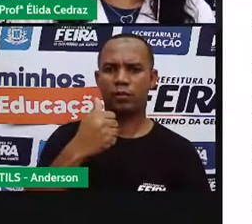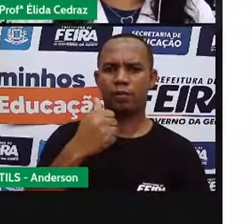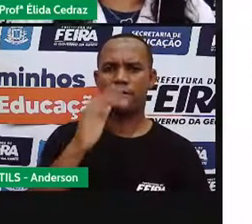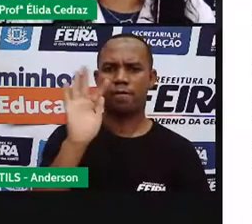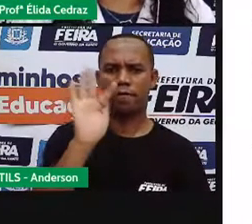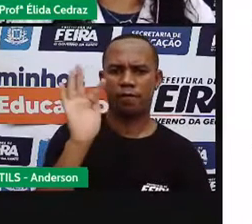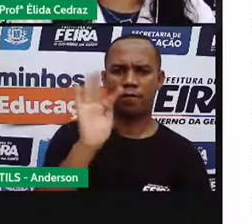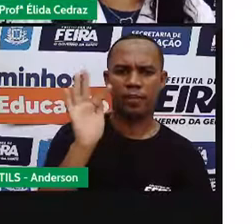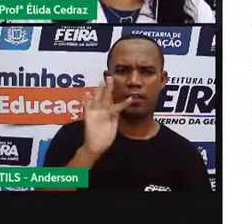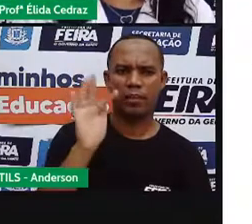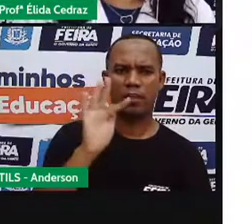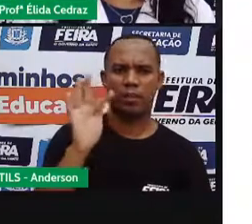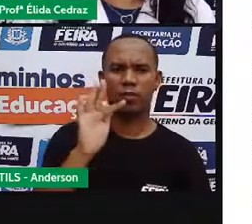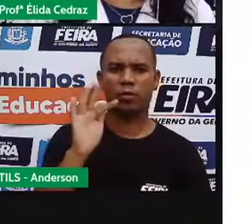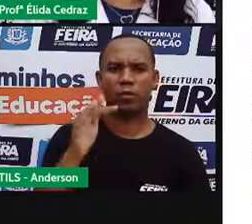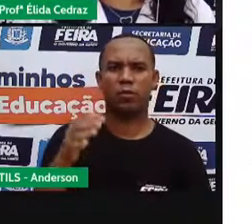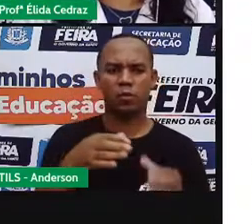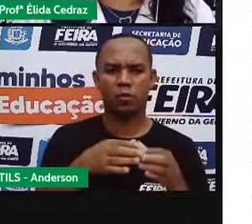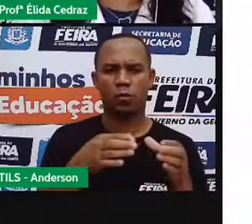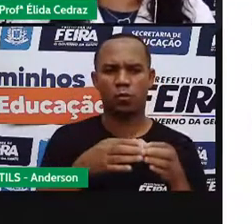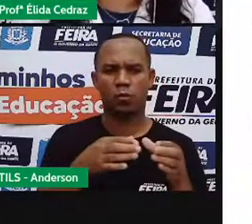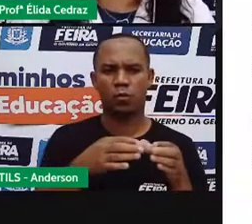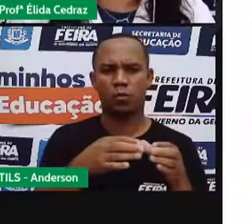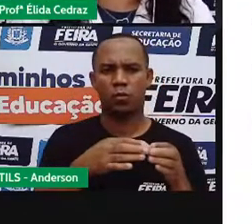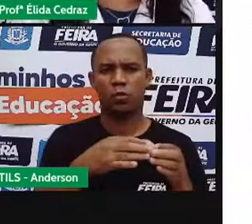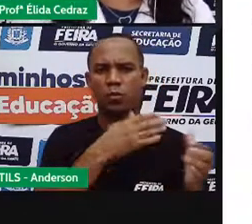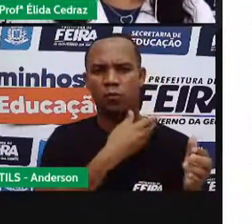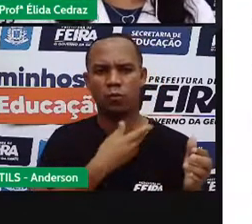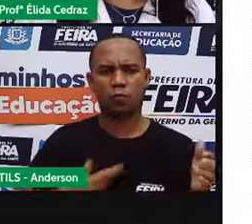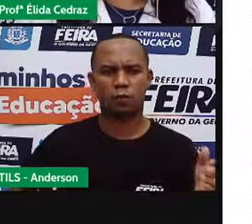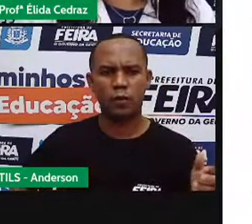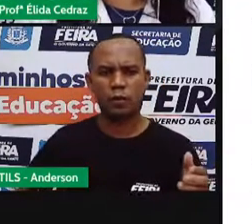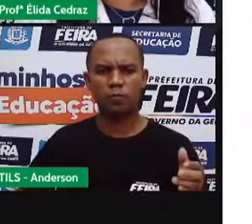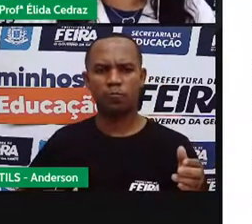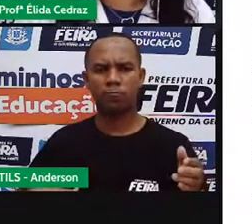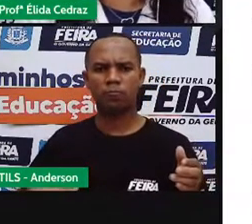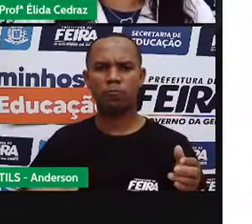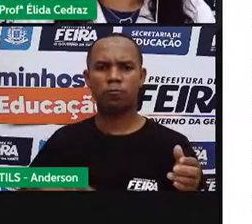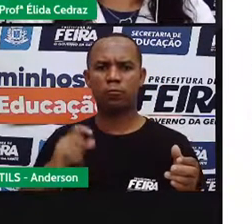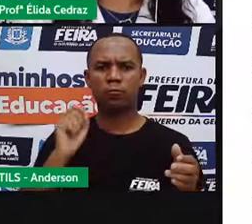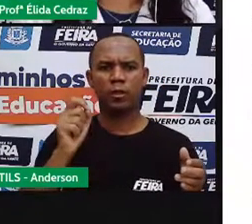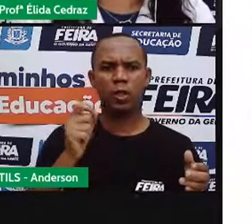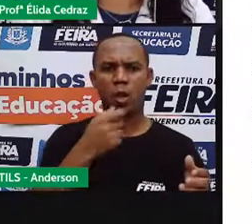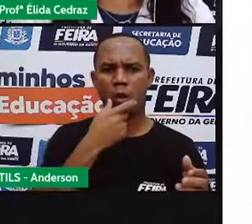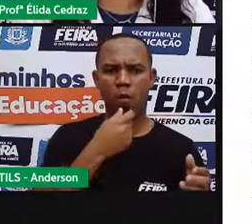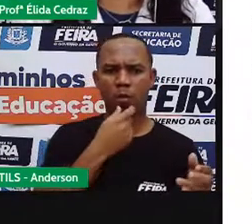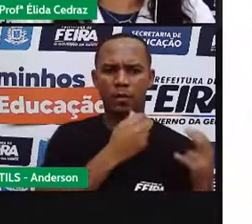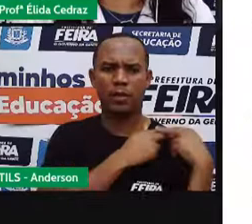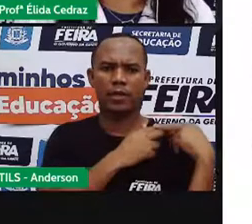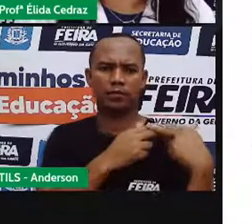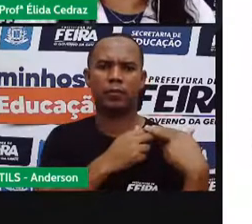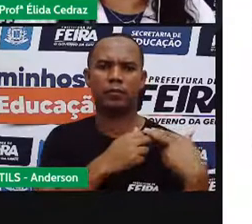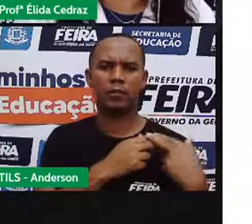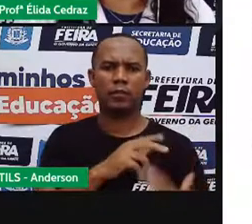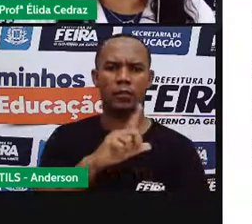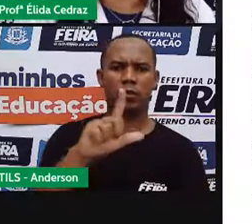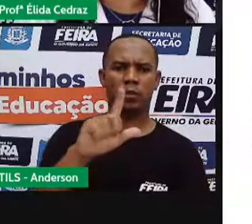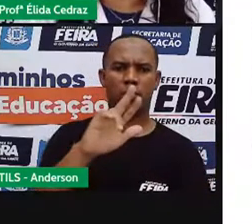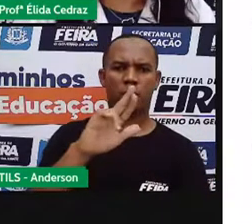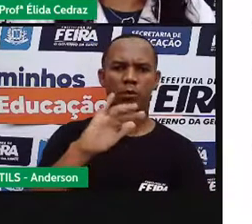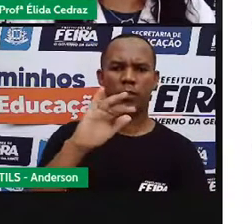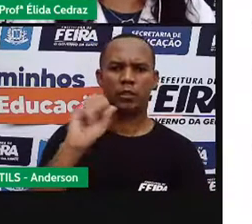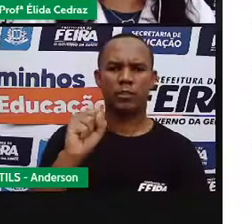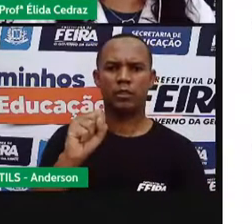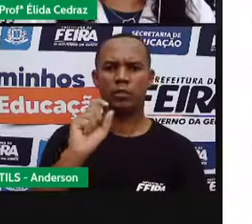11 de fevereiro de 1822, uma nova junta de governo, administrada pelo brigadeiro Inácio Luiz Madeira de